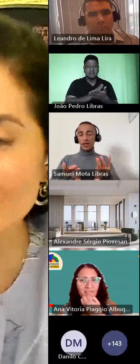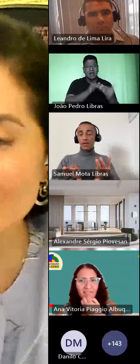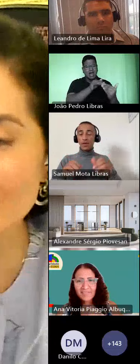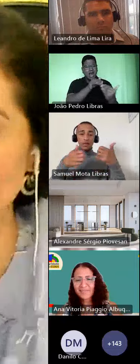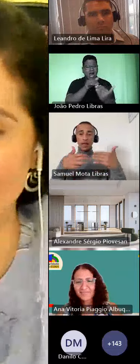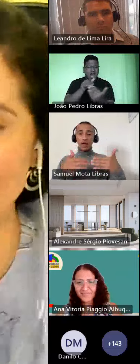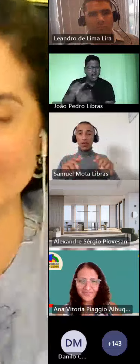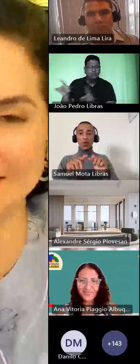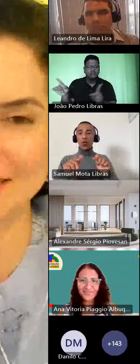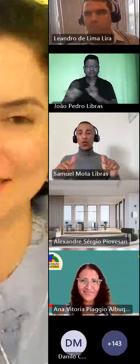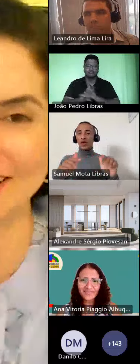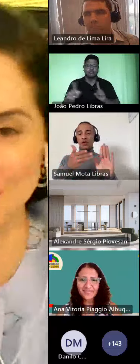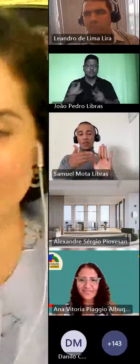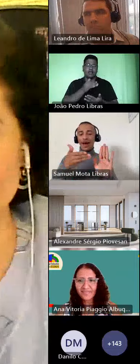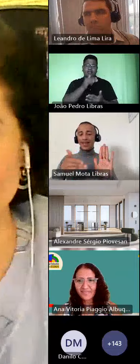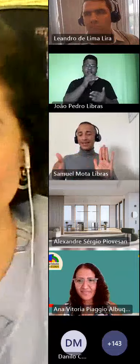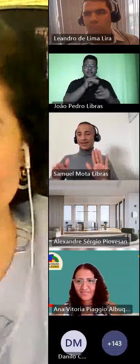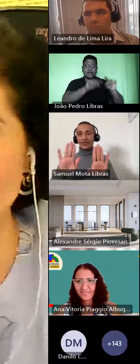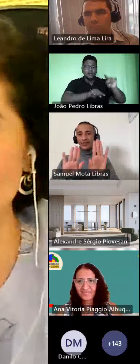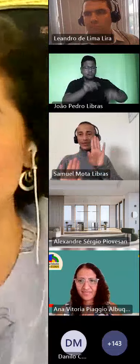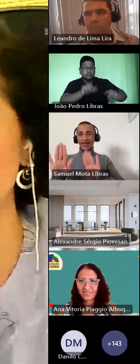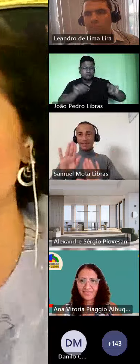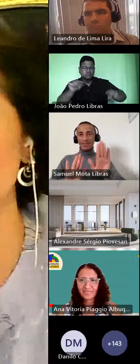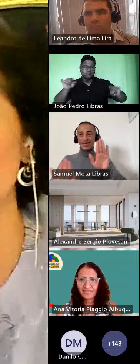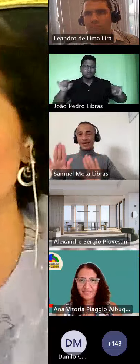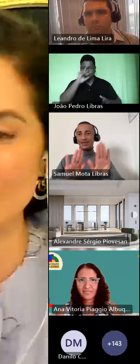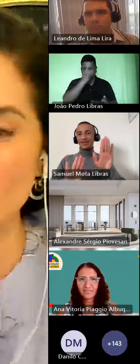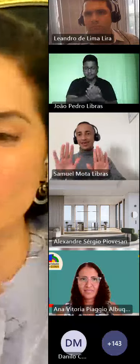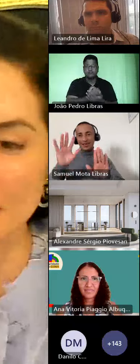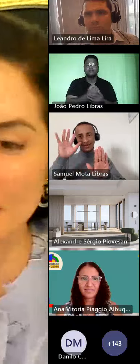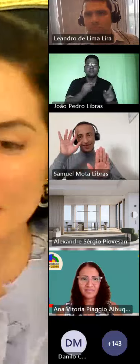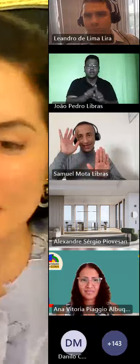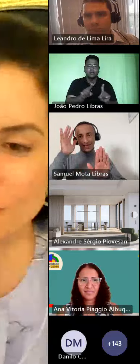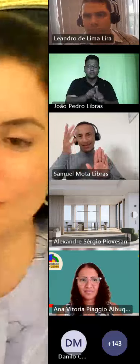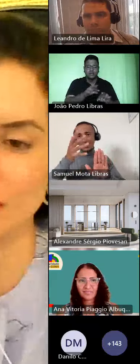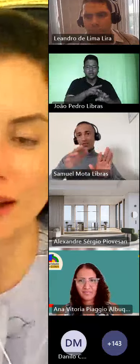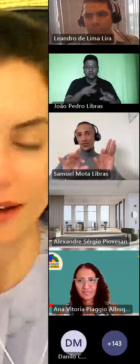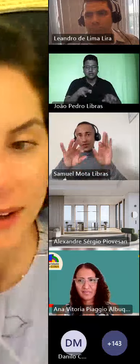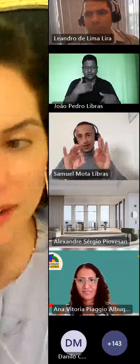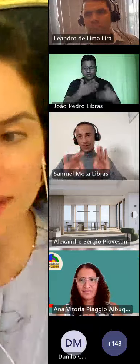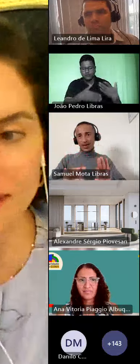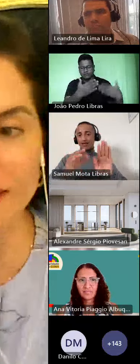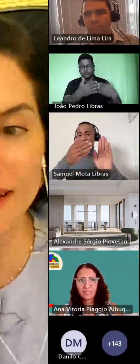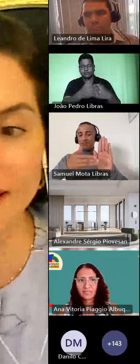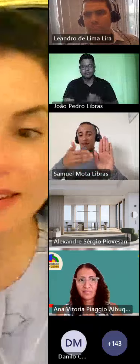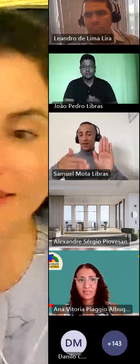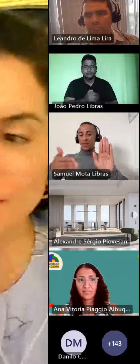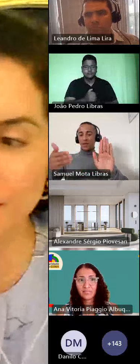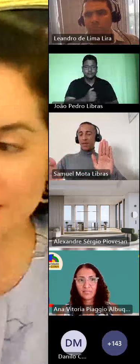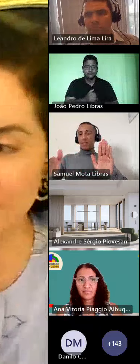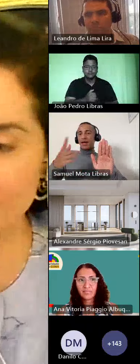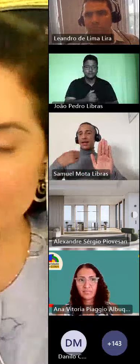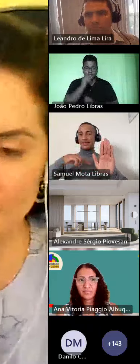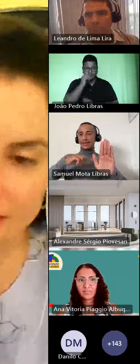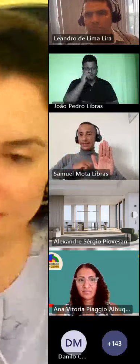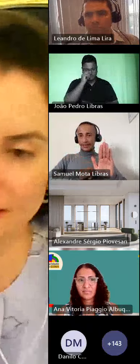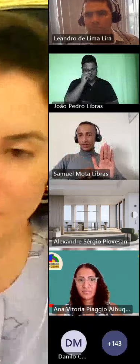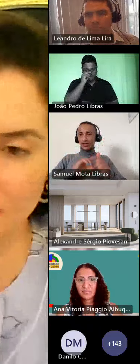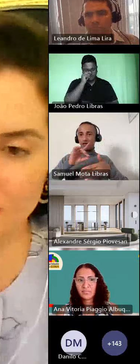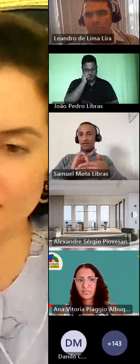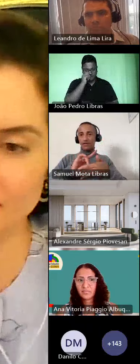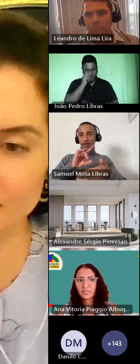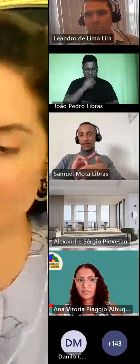depender muito de cada né de cada decisão e de cada passo que a gente dá eh e aí para aquela